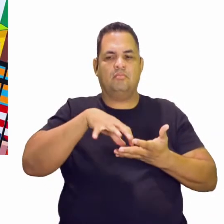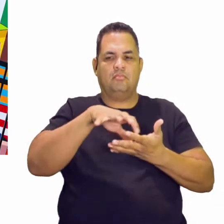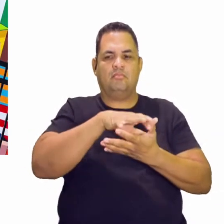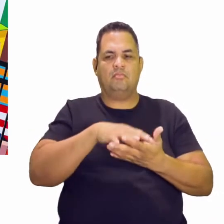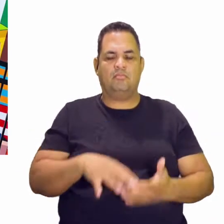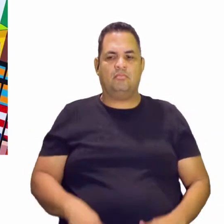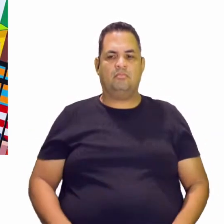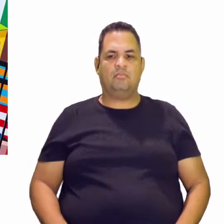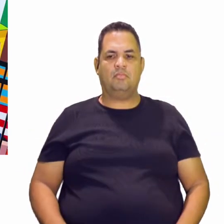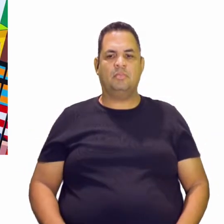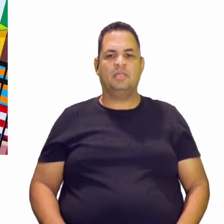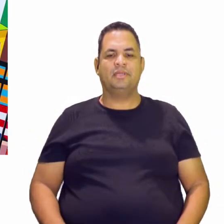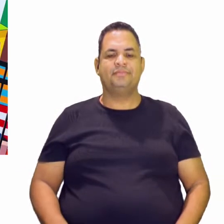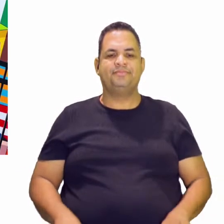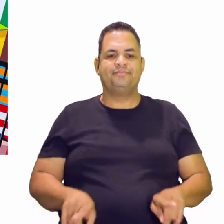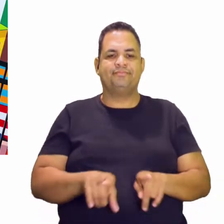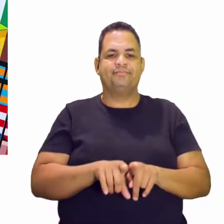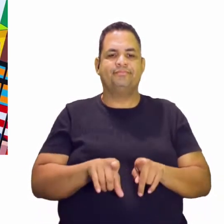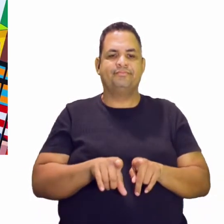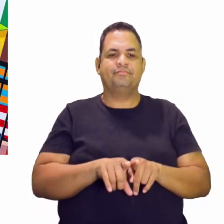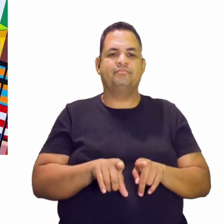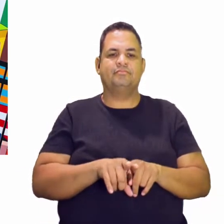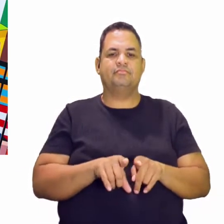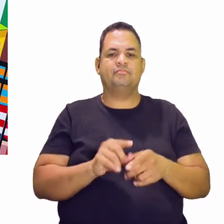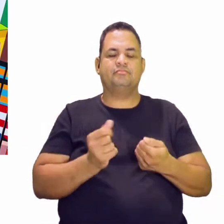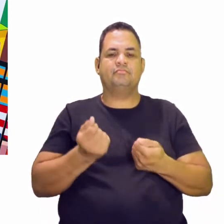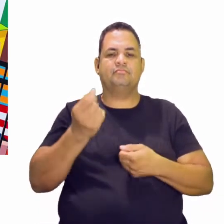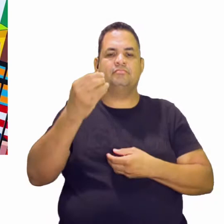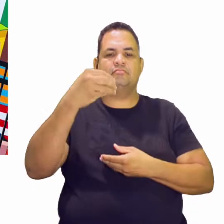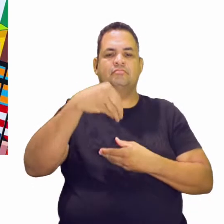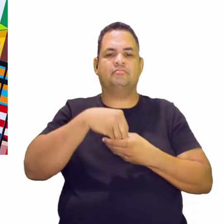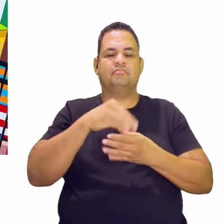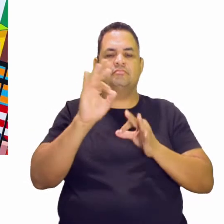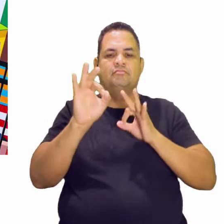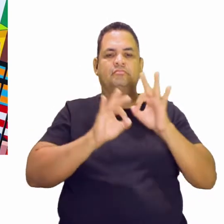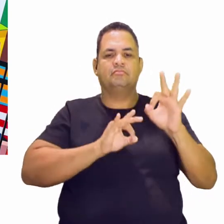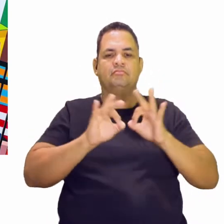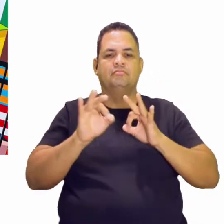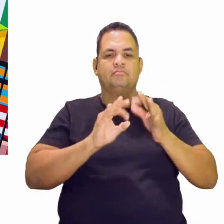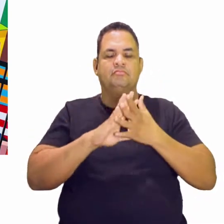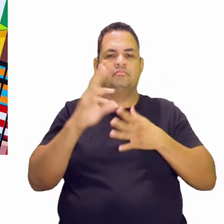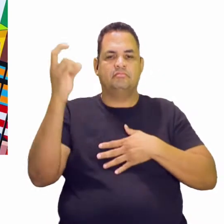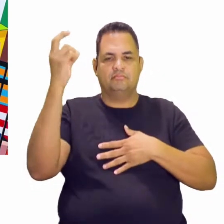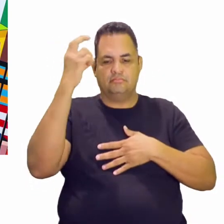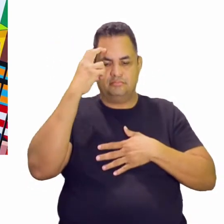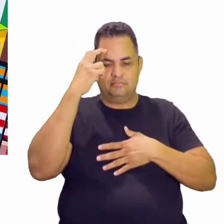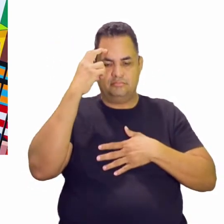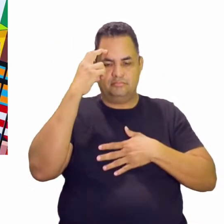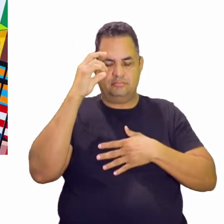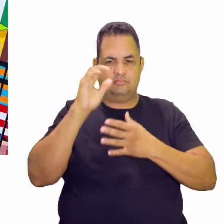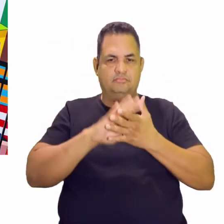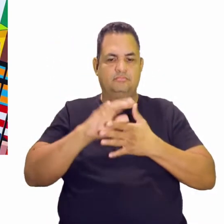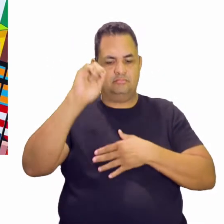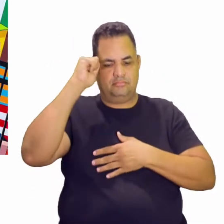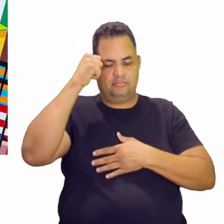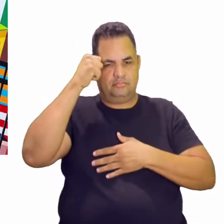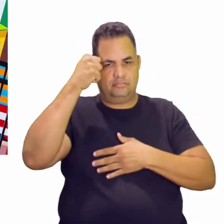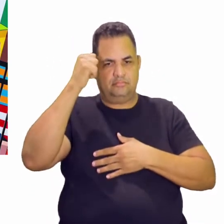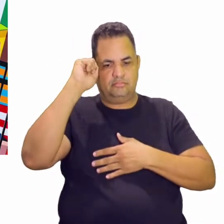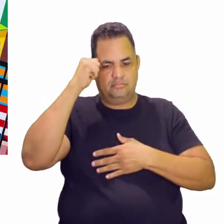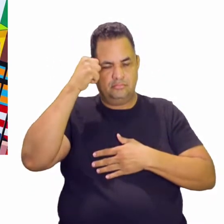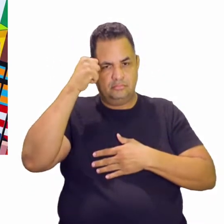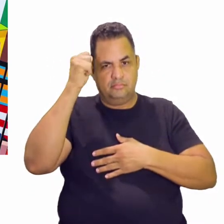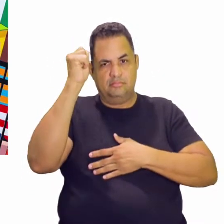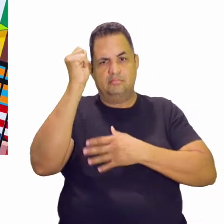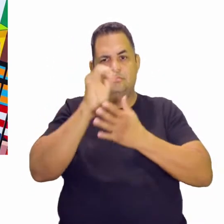aí também faz parte da construção da cultura afro-brasileira, né?